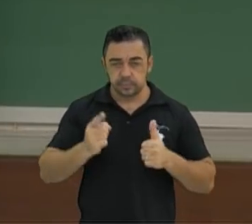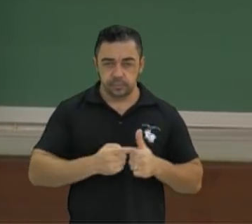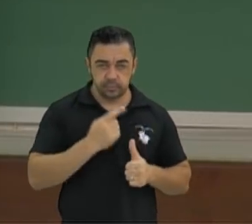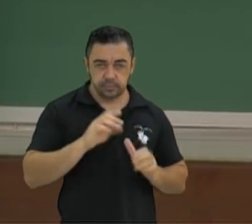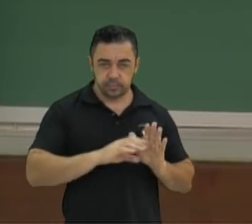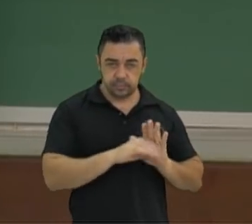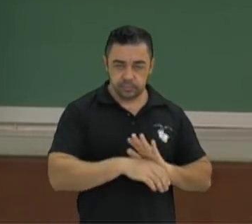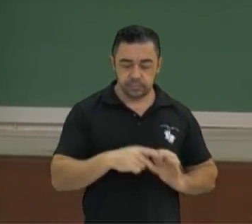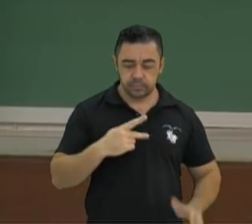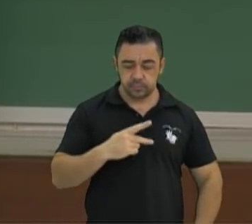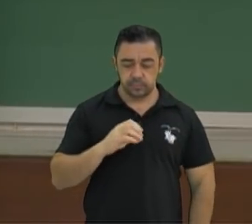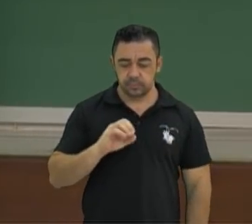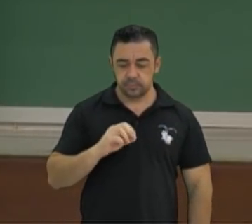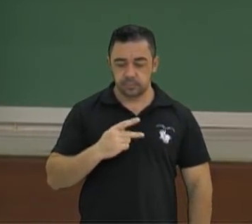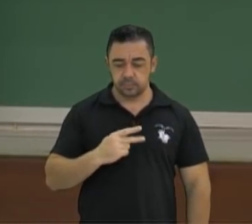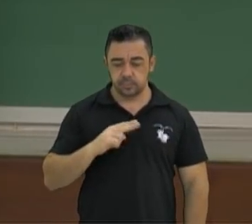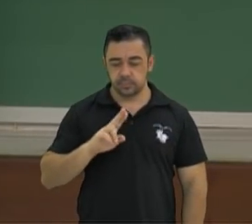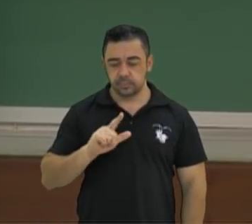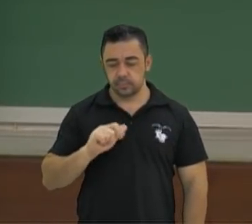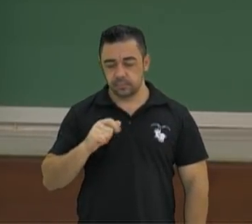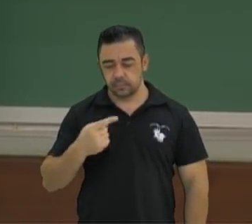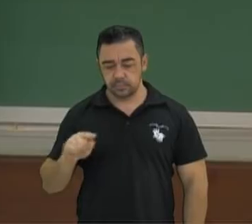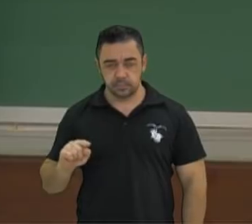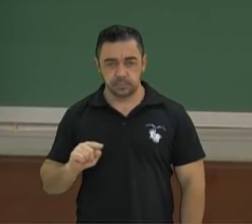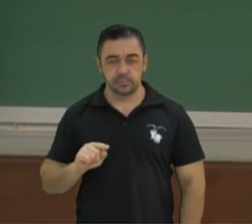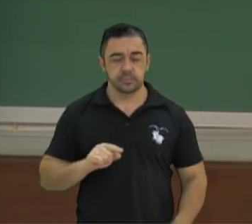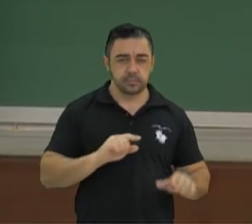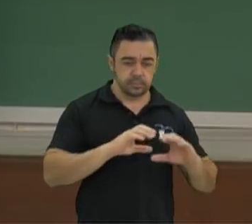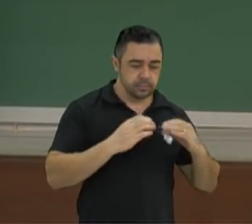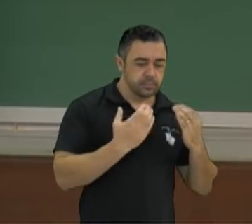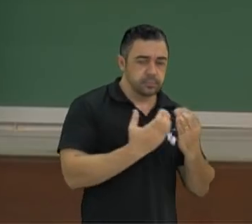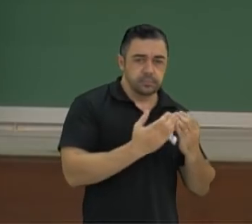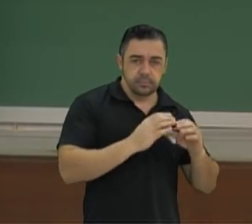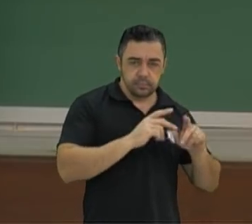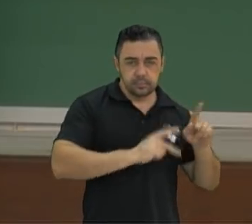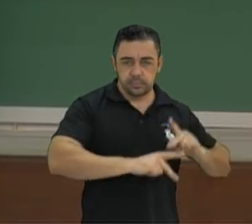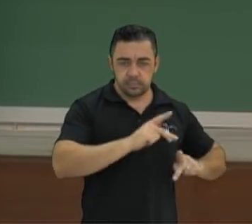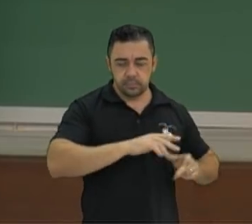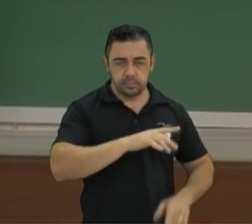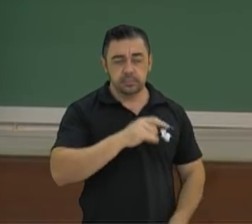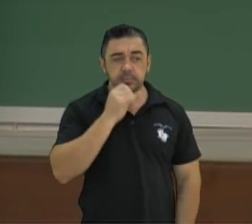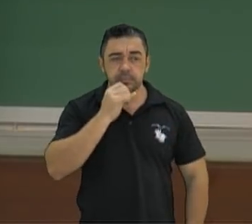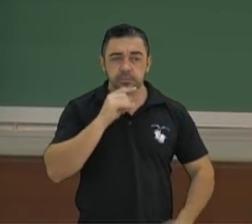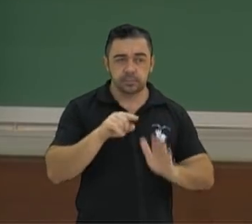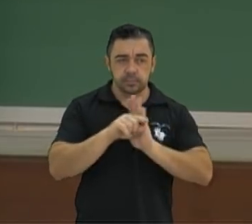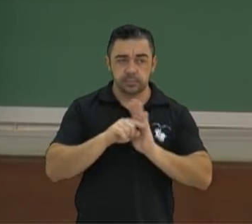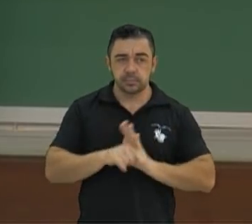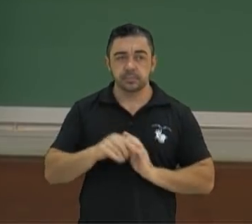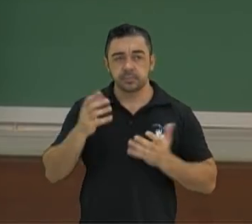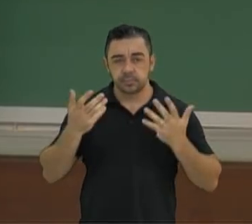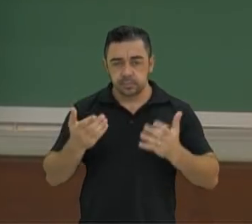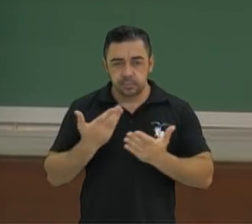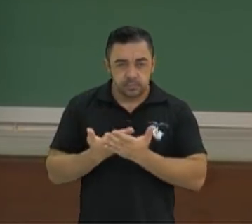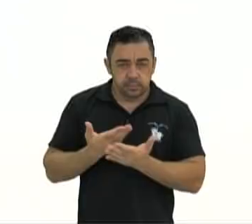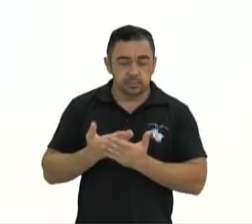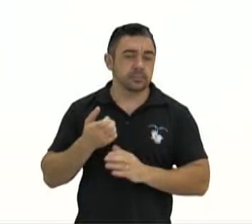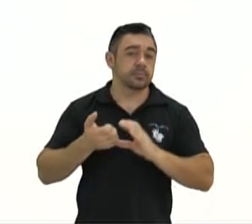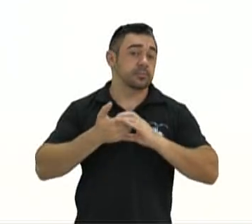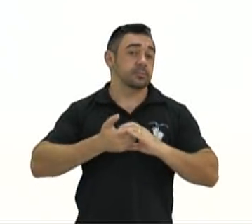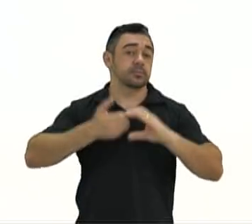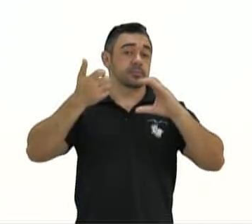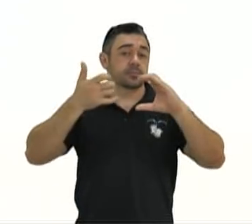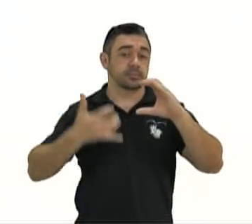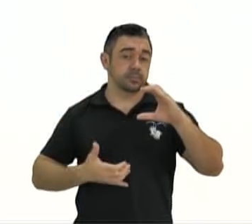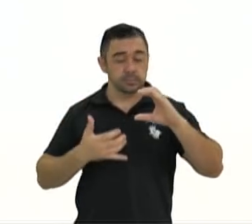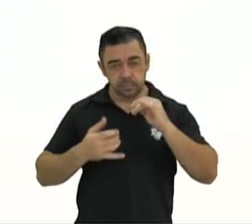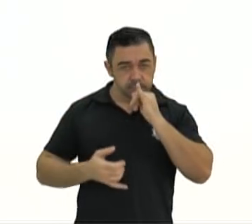população. Realizamos uma pesquisa estatística quando pretendemos estudar alguma característica